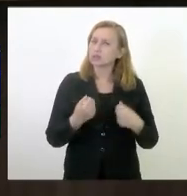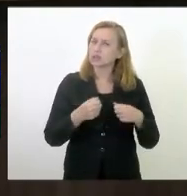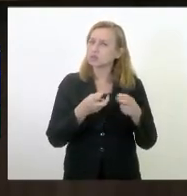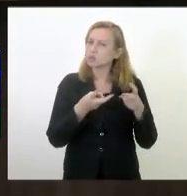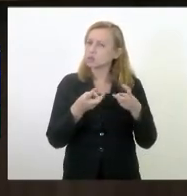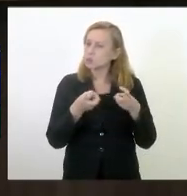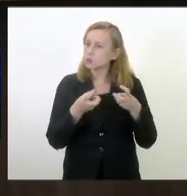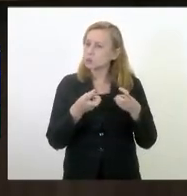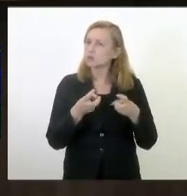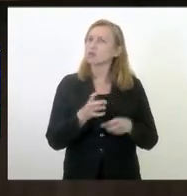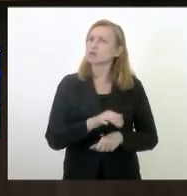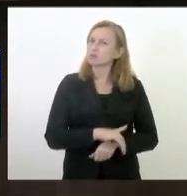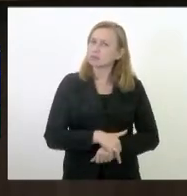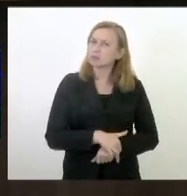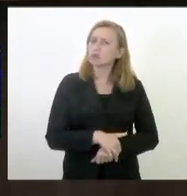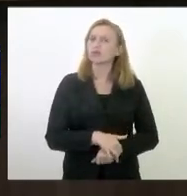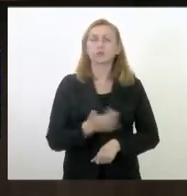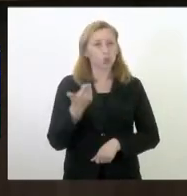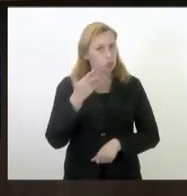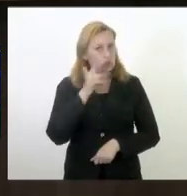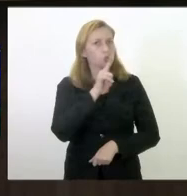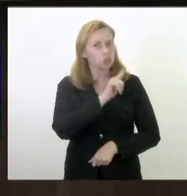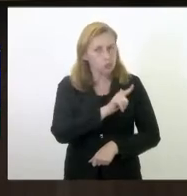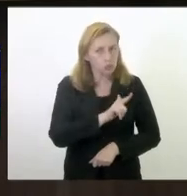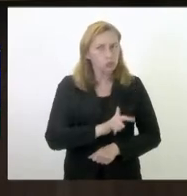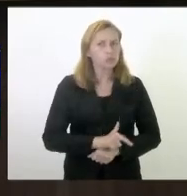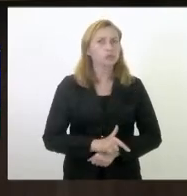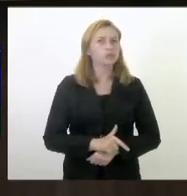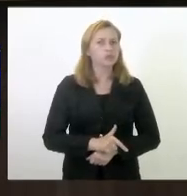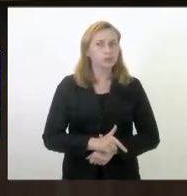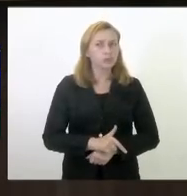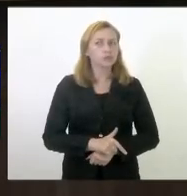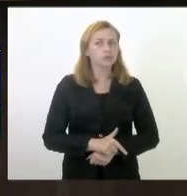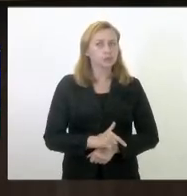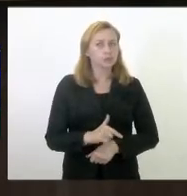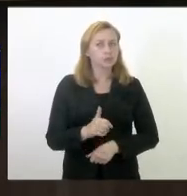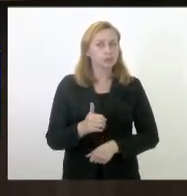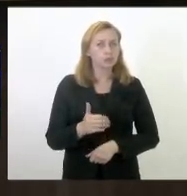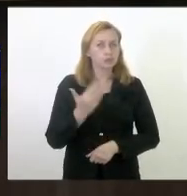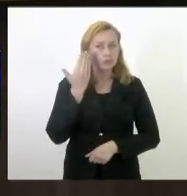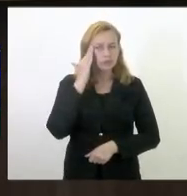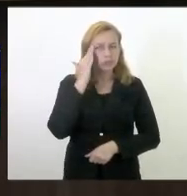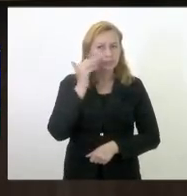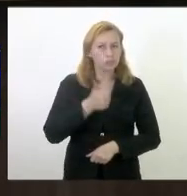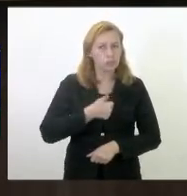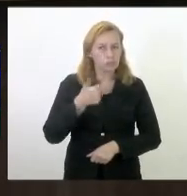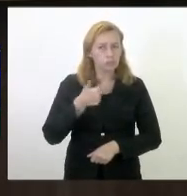observado para que conseguíssemos o intento do projeto, que é a questão